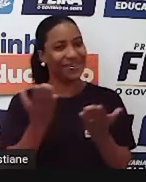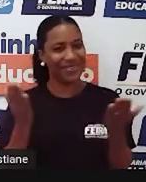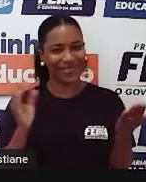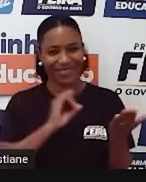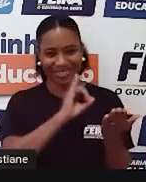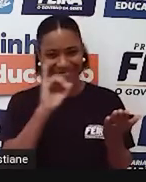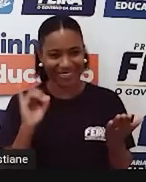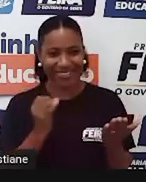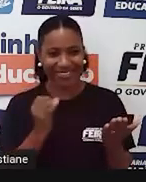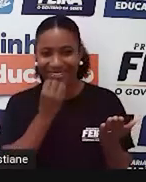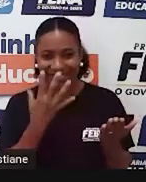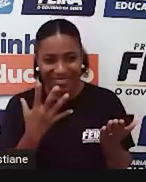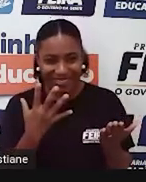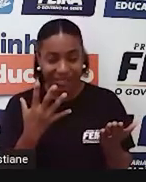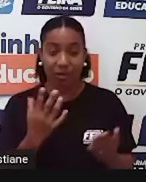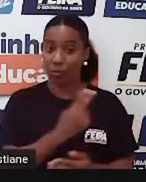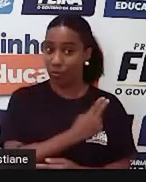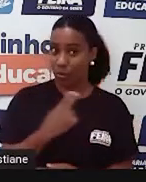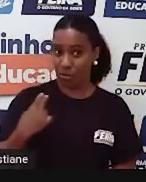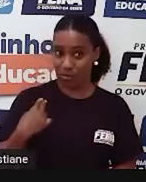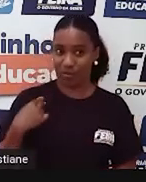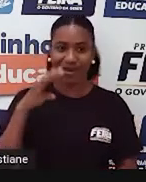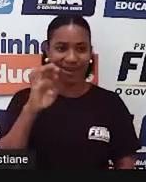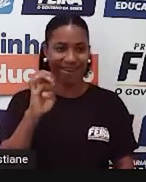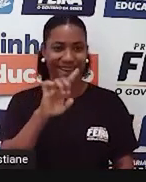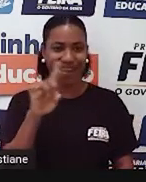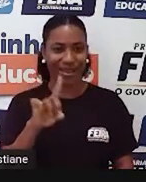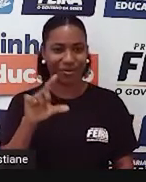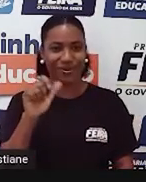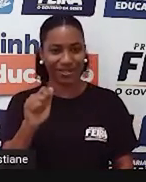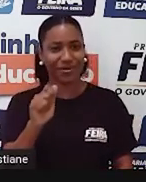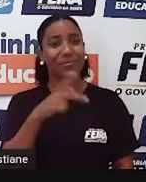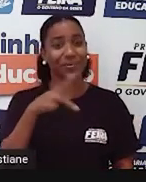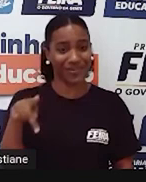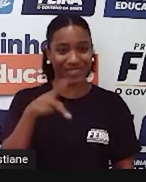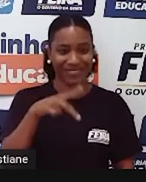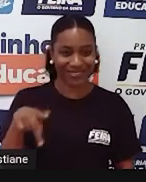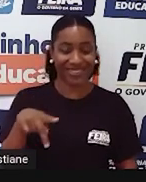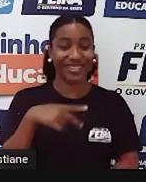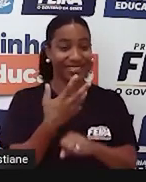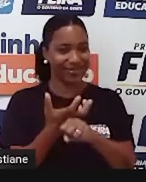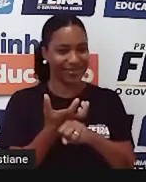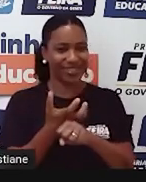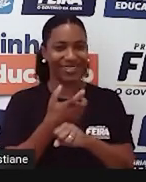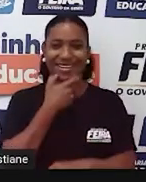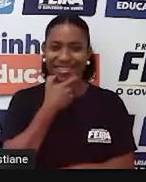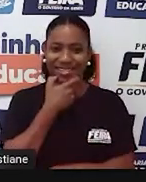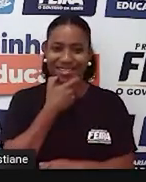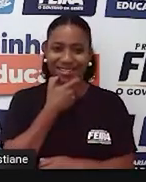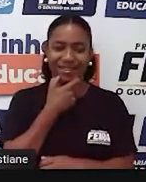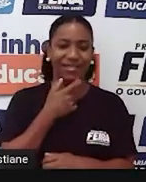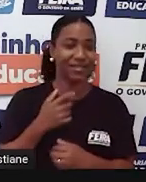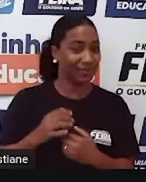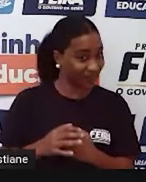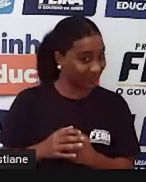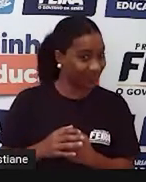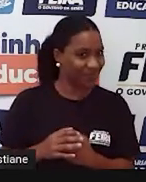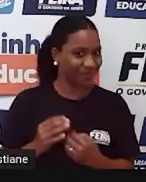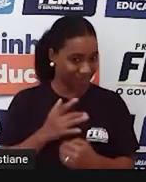Eu sou a Elva Silva, sou sua professora de inglês. Olá, como vocês estão? Eu